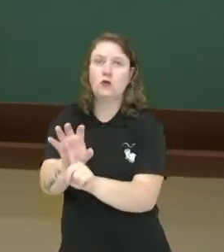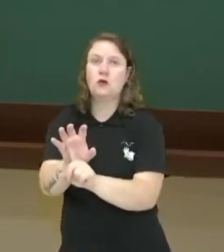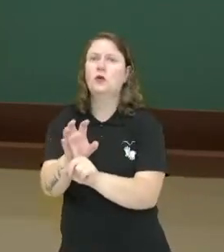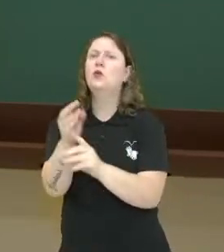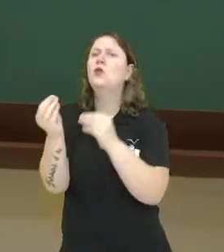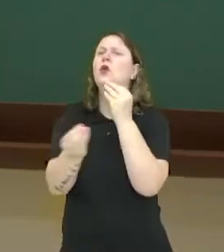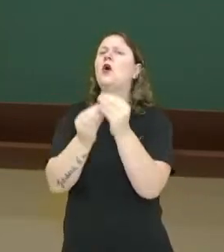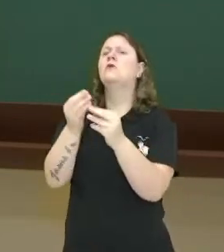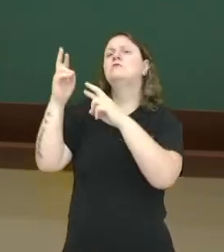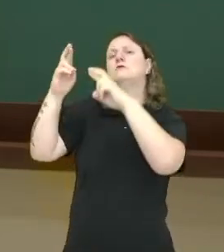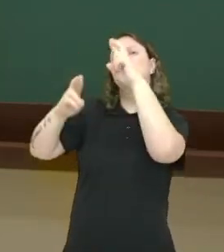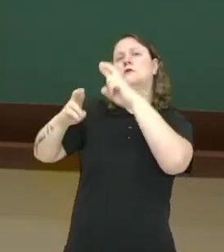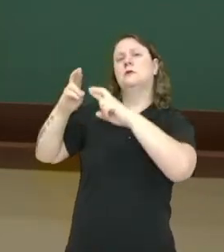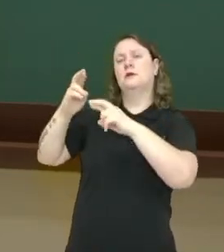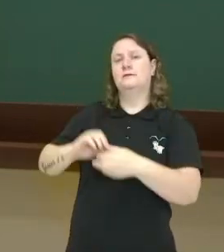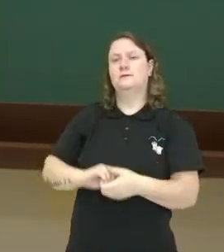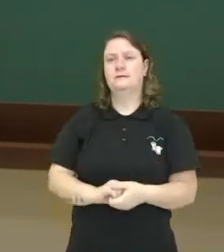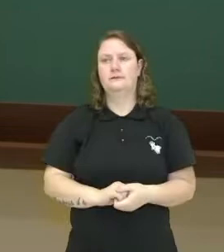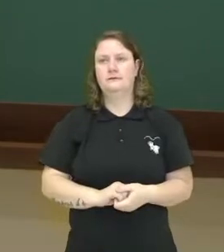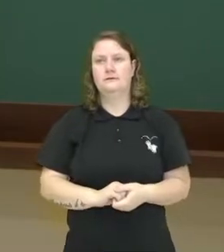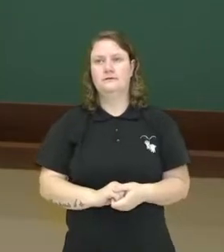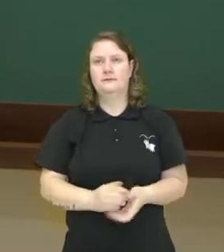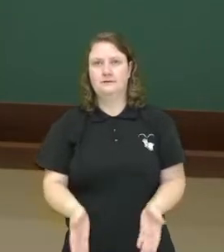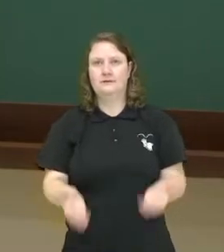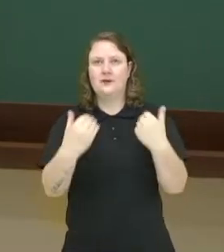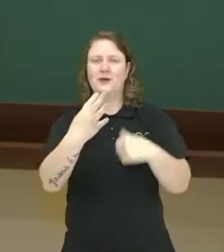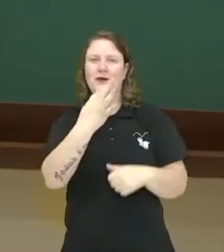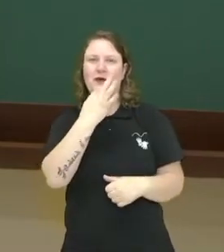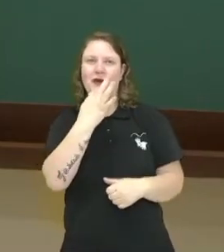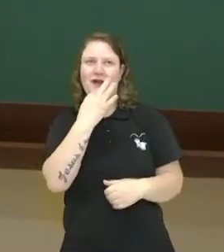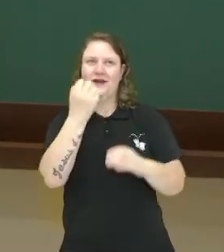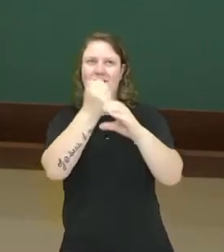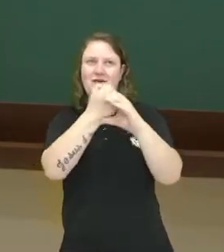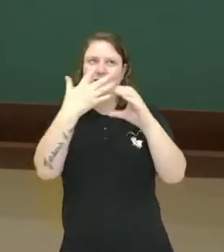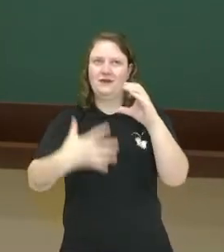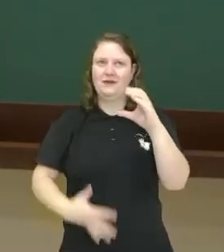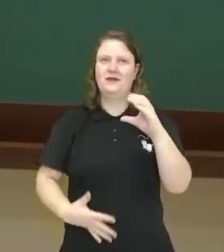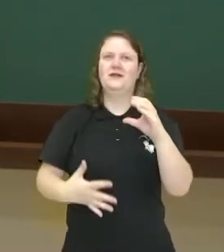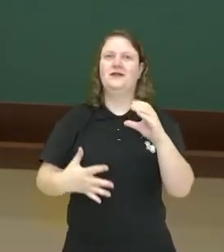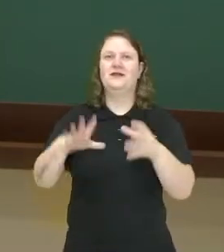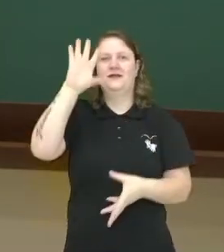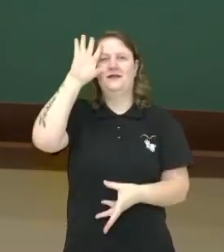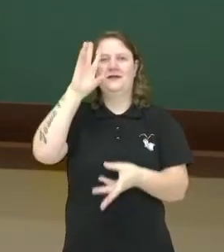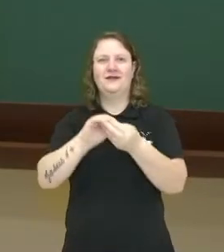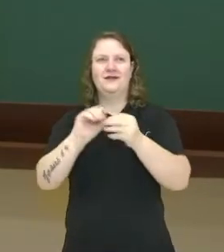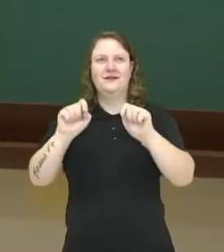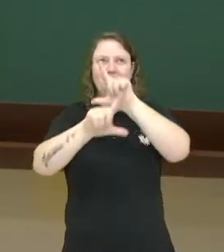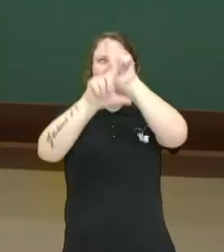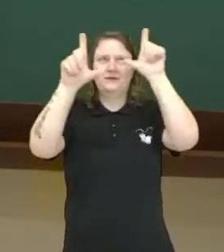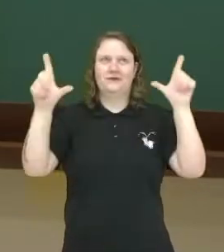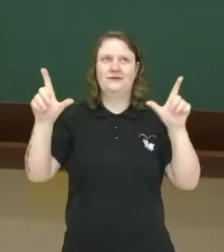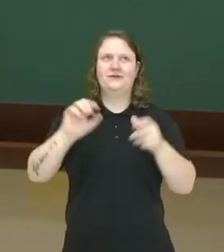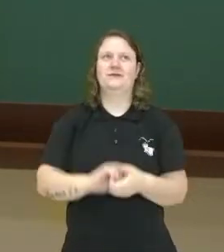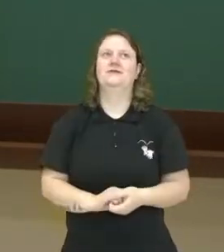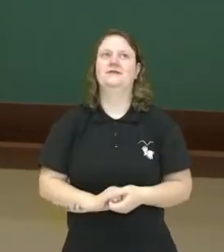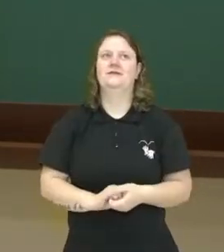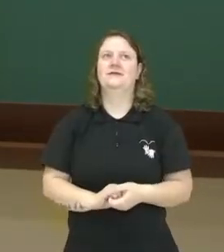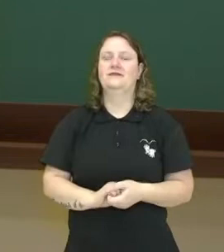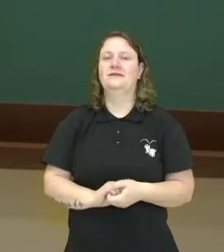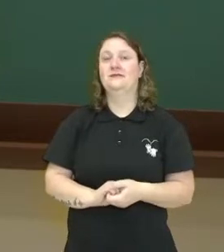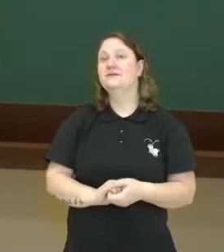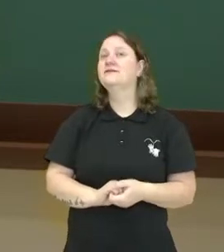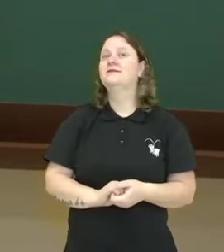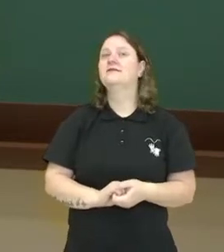analisar tudo isso? Então, vamos conhecer algumas dessas características para a gente entender bem esse processo, E aí a gente começa ali, claro,